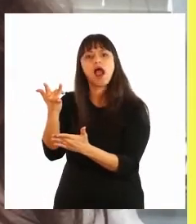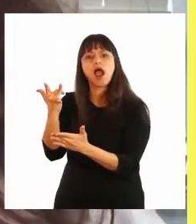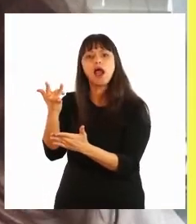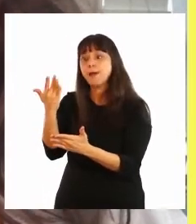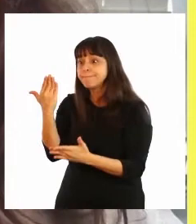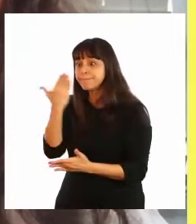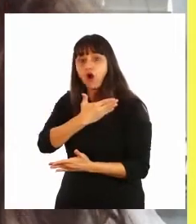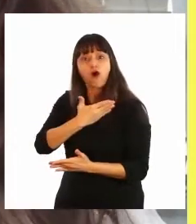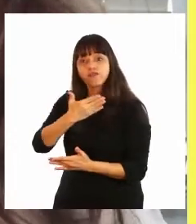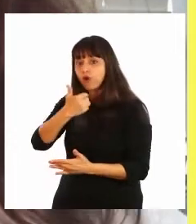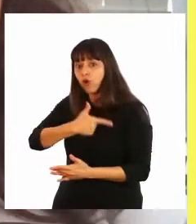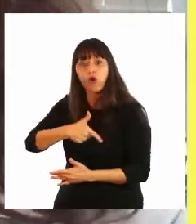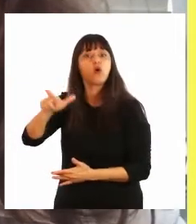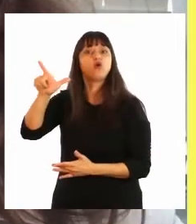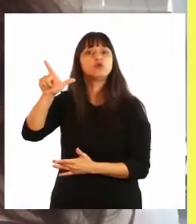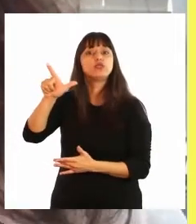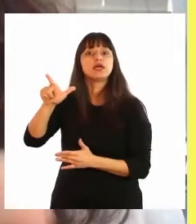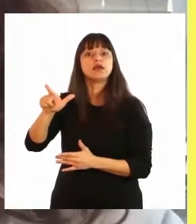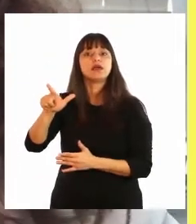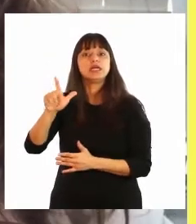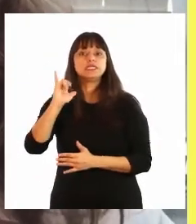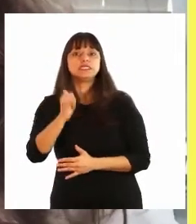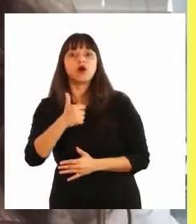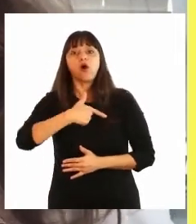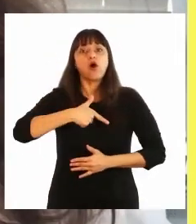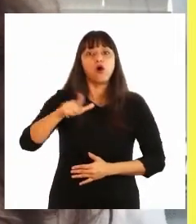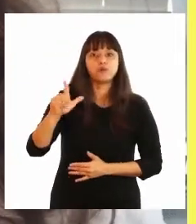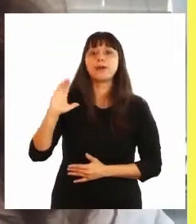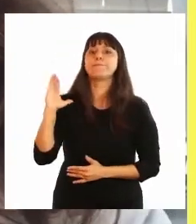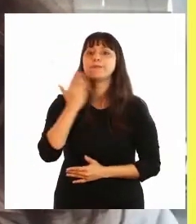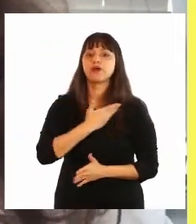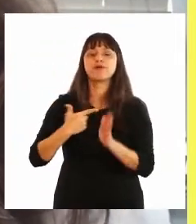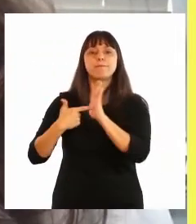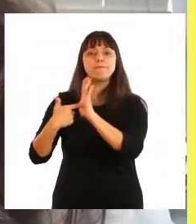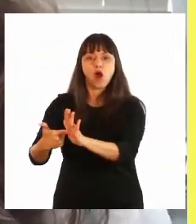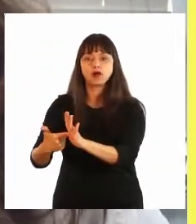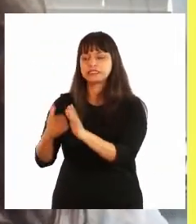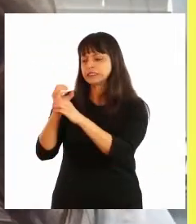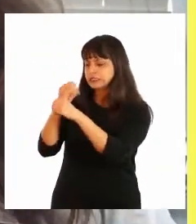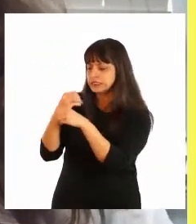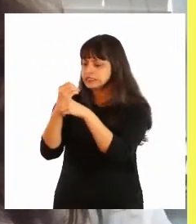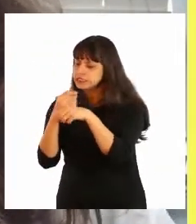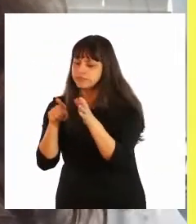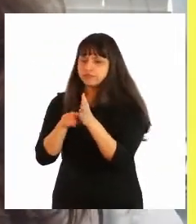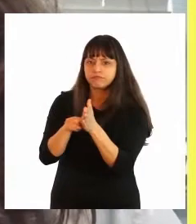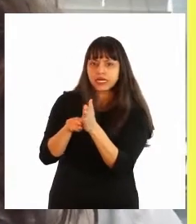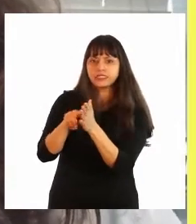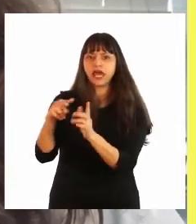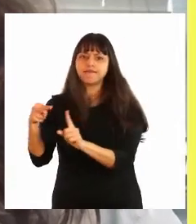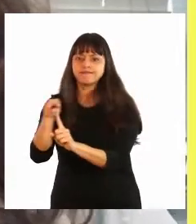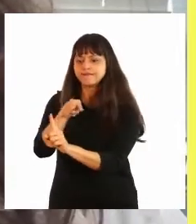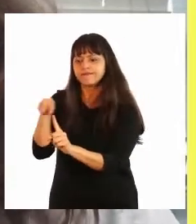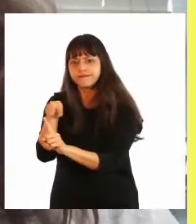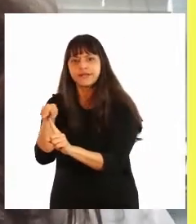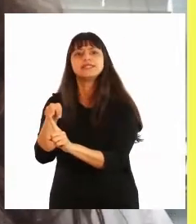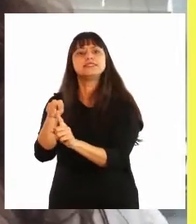hoje. Amanhã vem alguém e fala outra coisa, consegue provar que aquela outra ideia é a certa, todos vamos